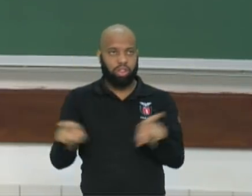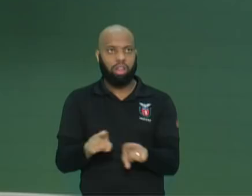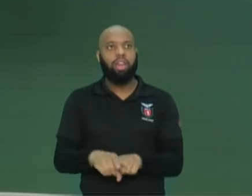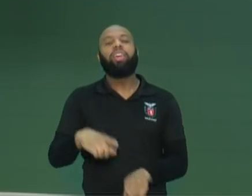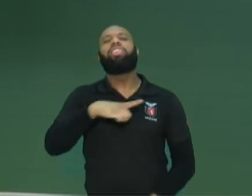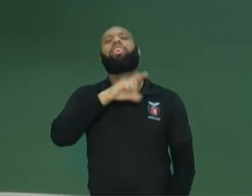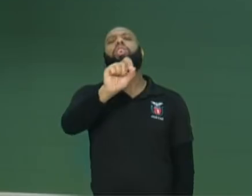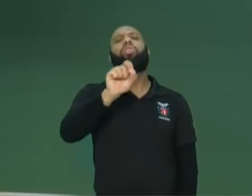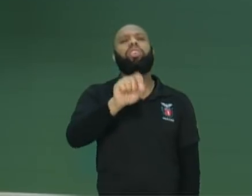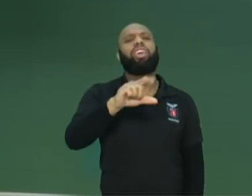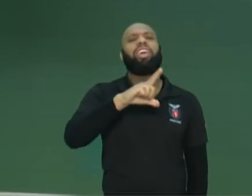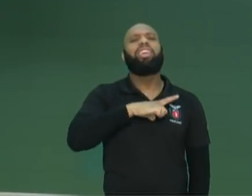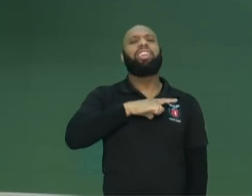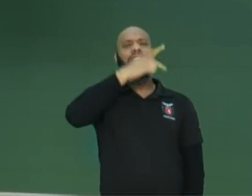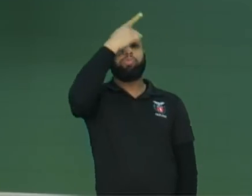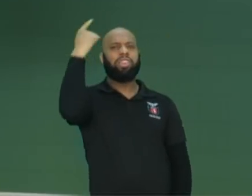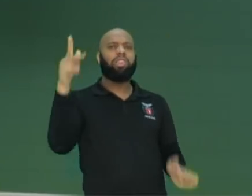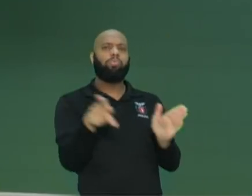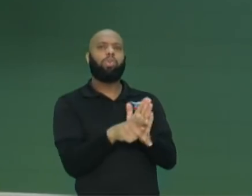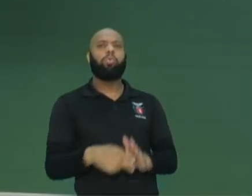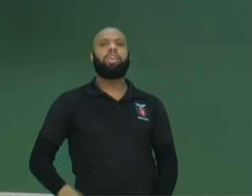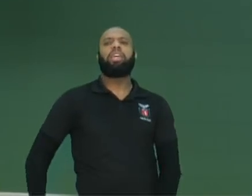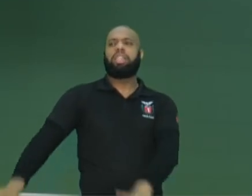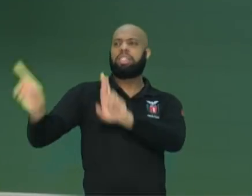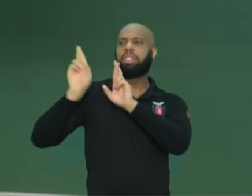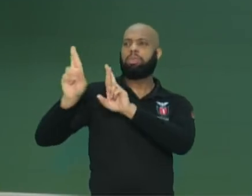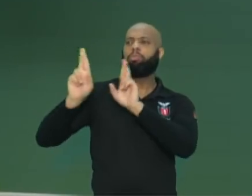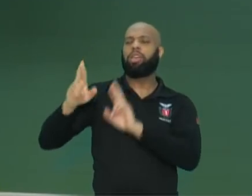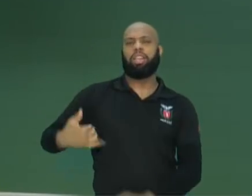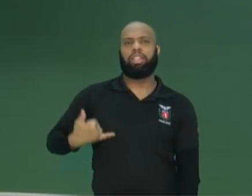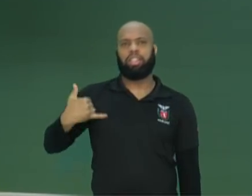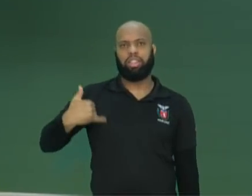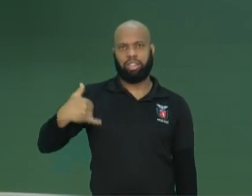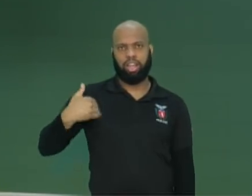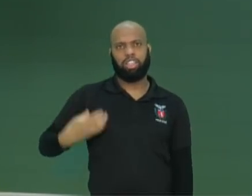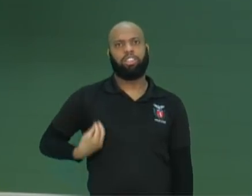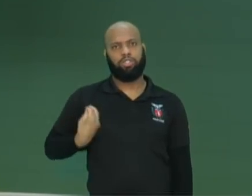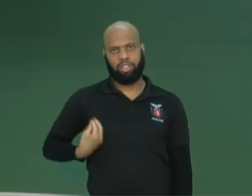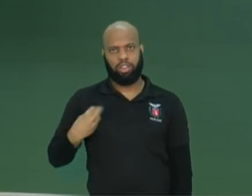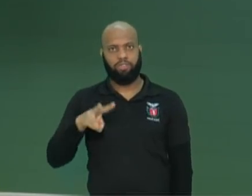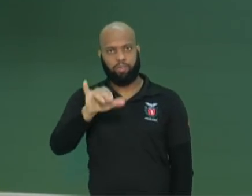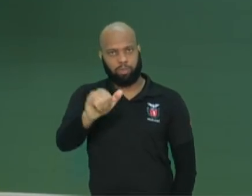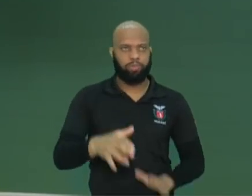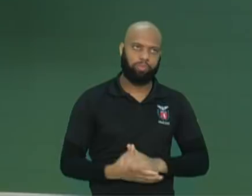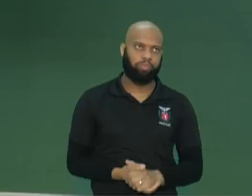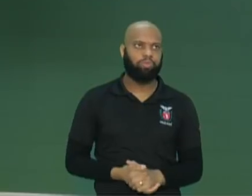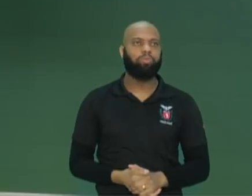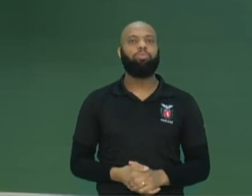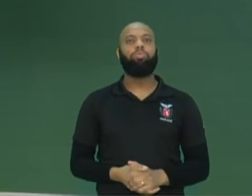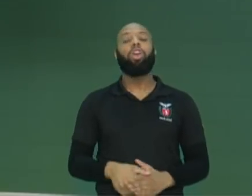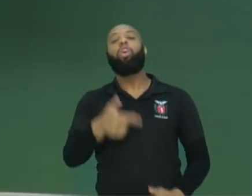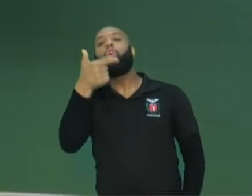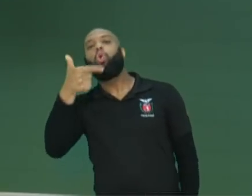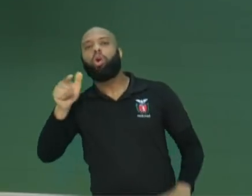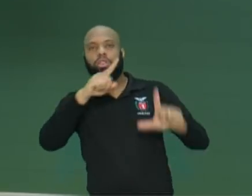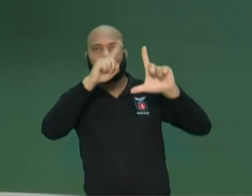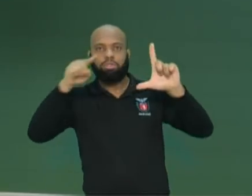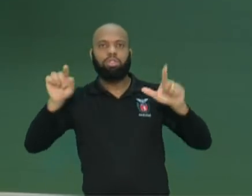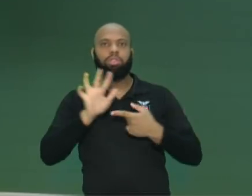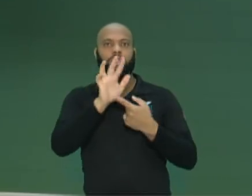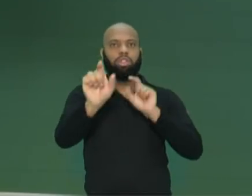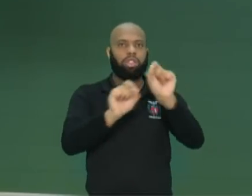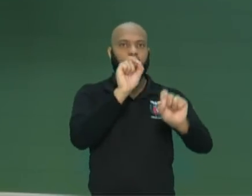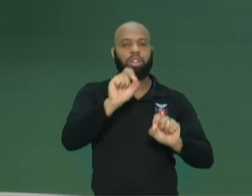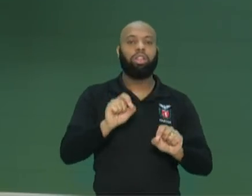temos que pensar ali na expectativa de vida, tá? E aí, outro item ali que reflete é